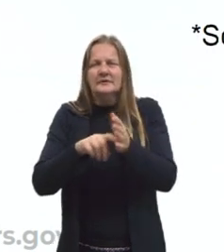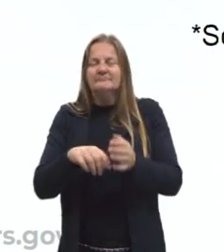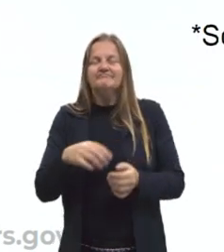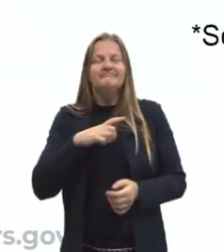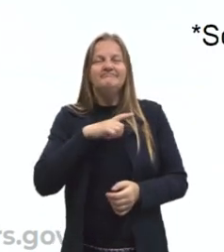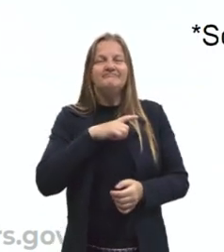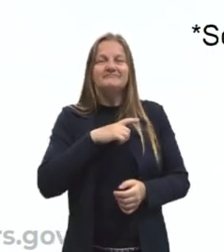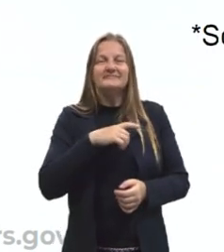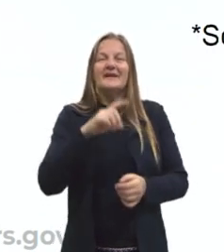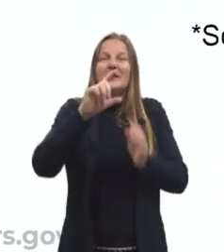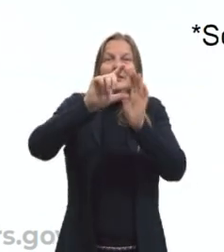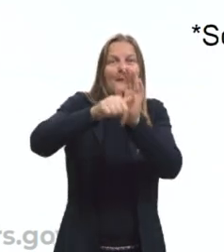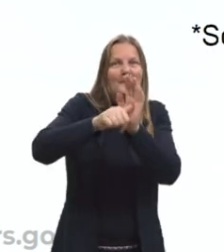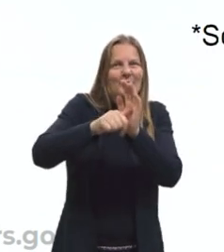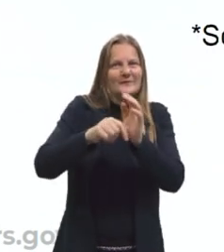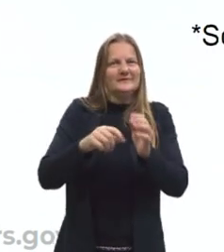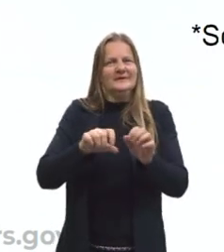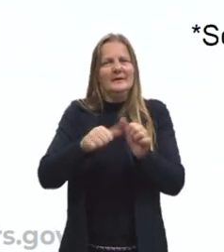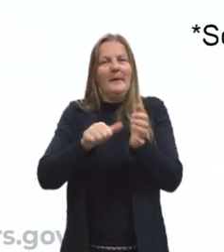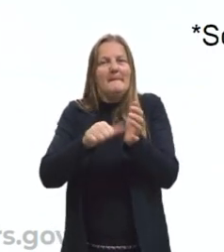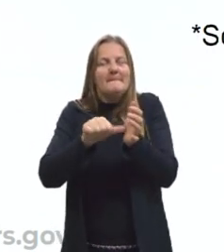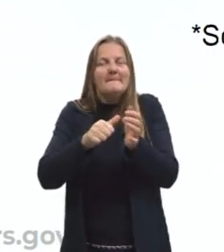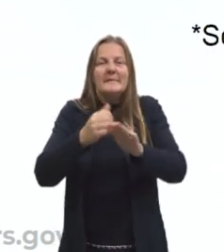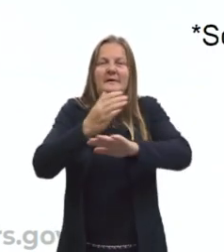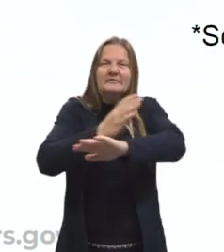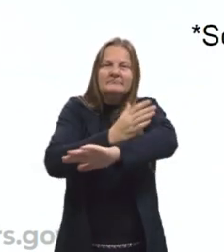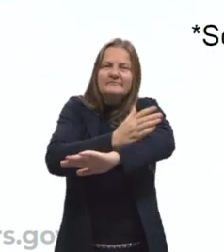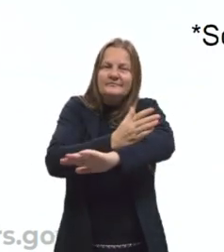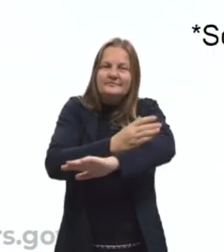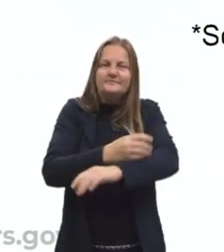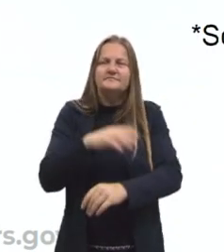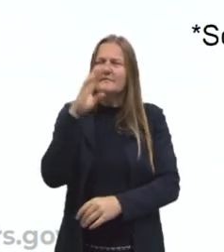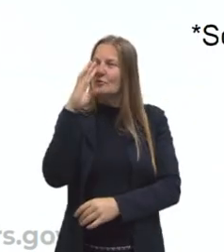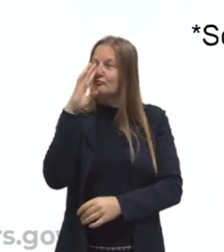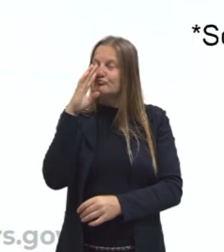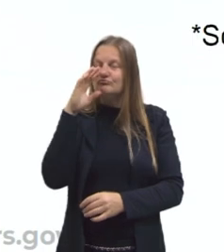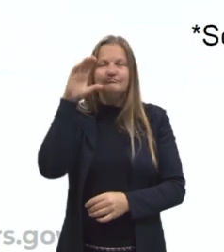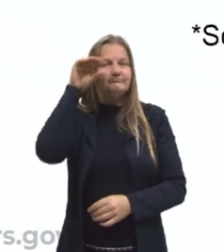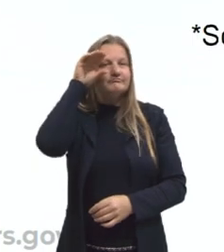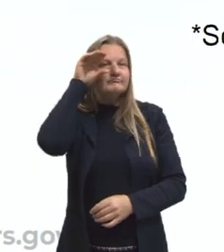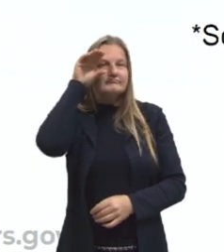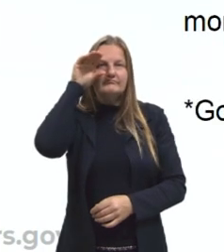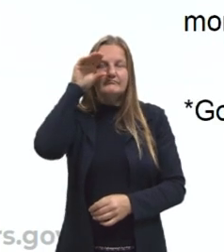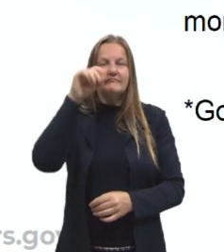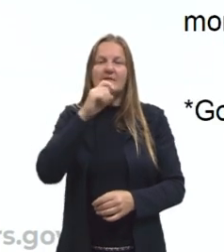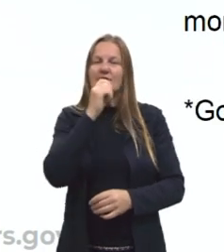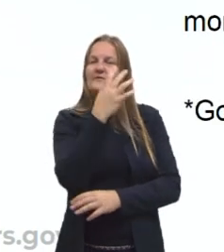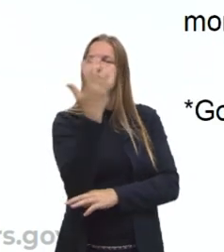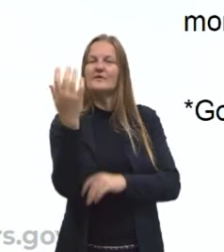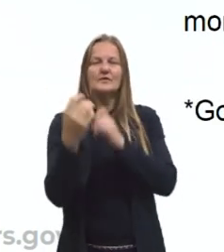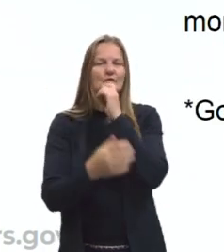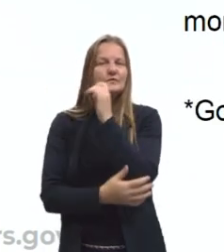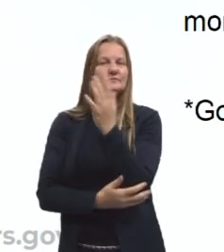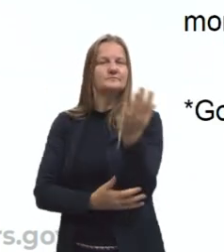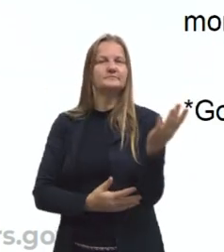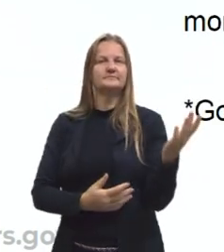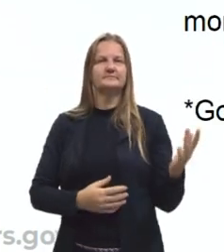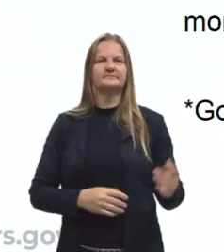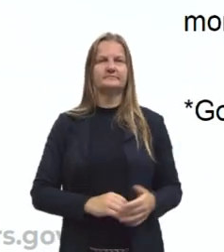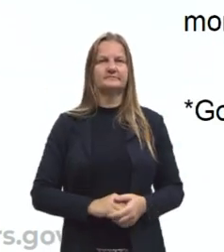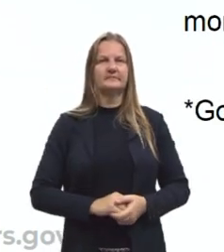na produção natureza nesse momento da de na Idade Média ainda esse processo não acontece um muito lentamente